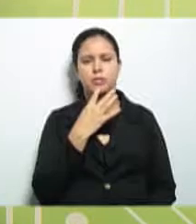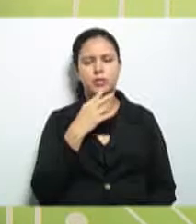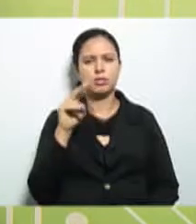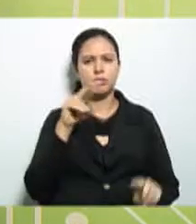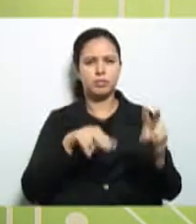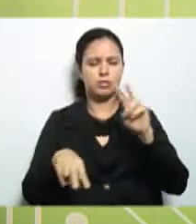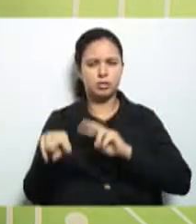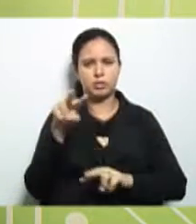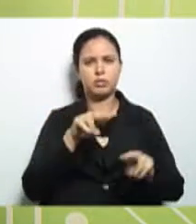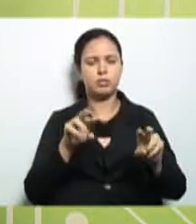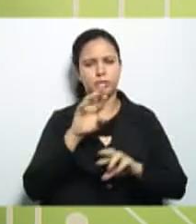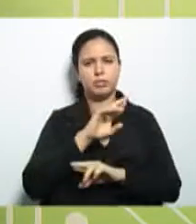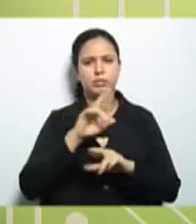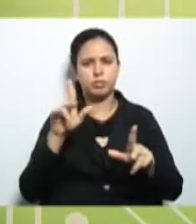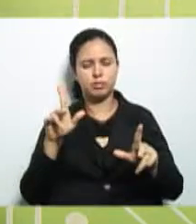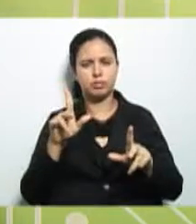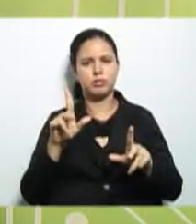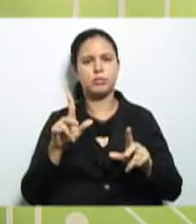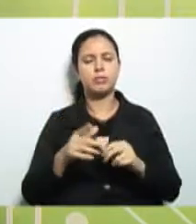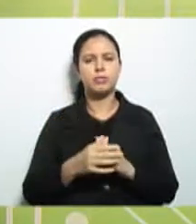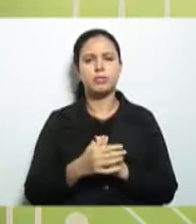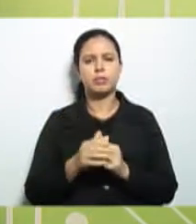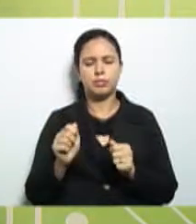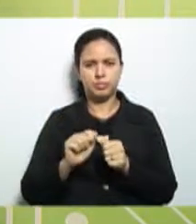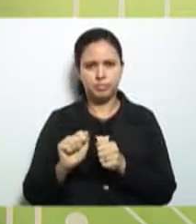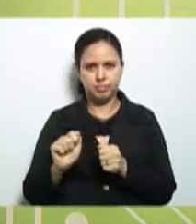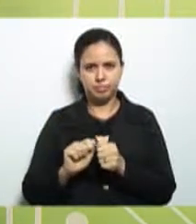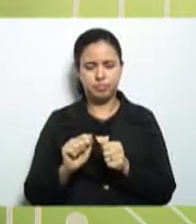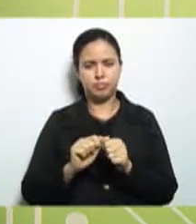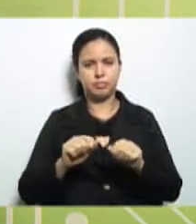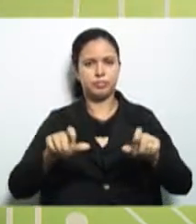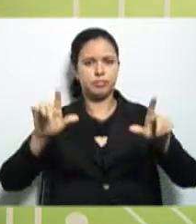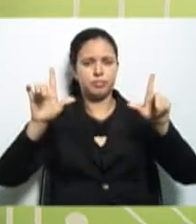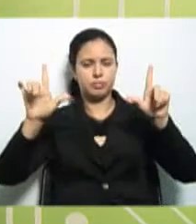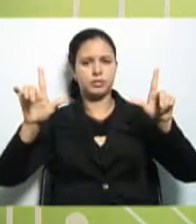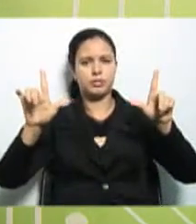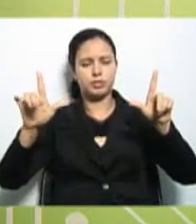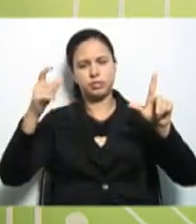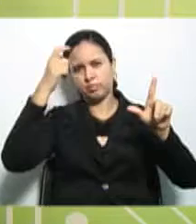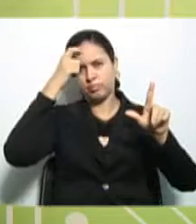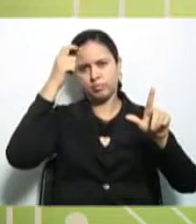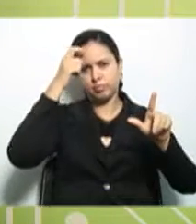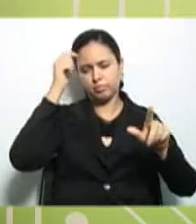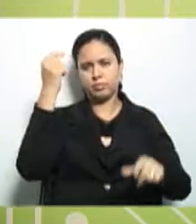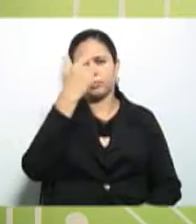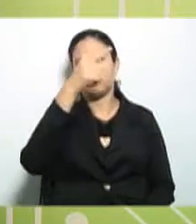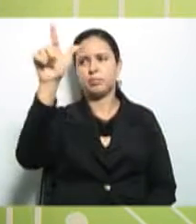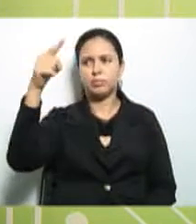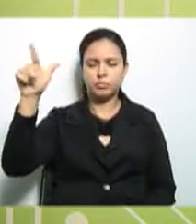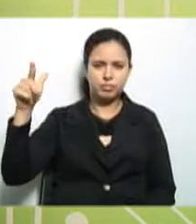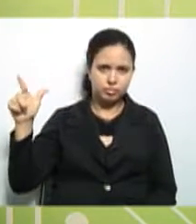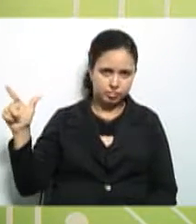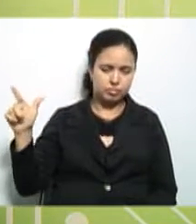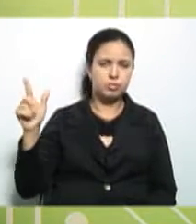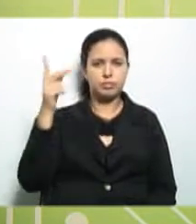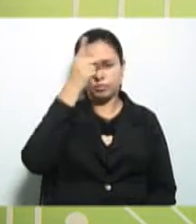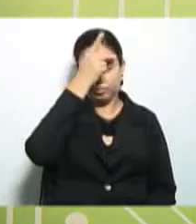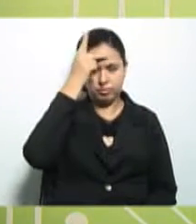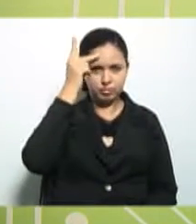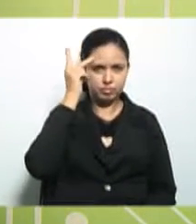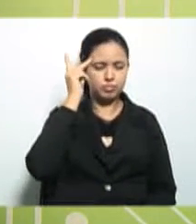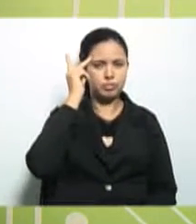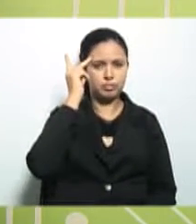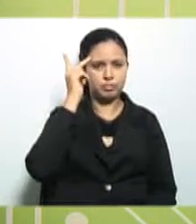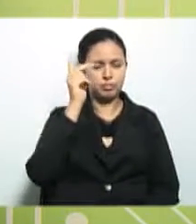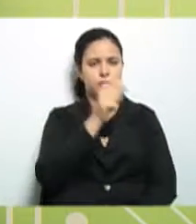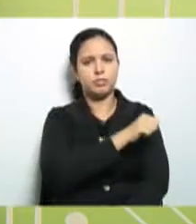visão diferenciada. E aí vocês vão produzir cartazes para conscientizar as outras pessoas, conscientizar os outros alunos